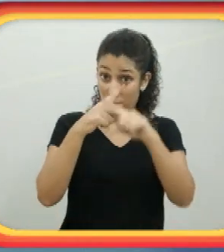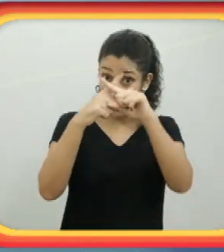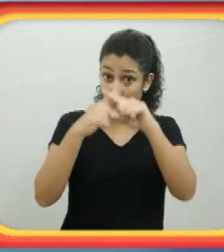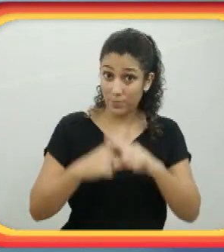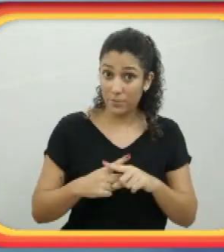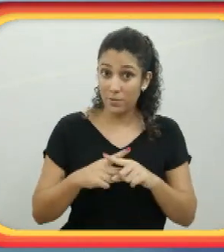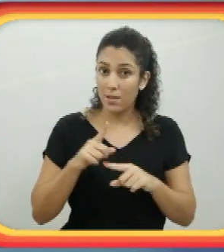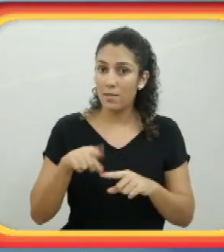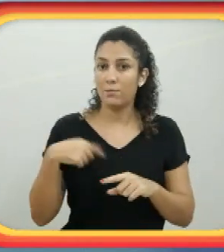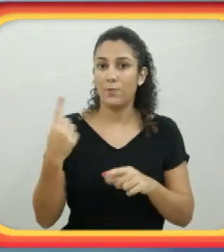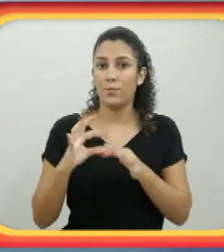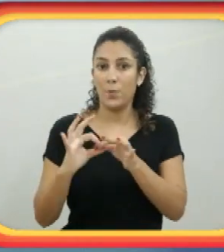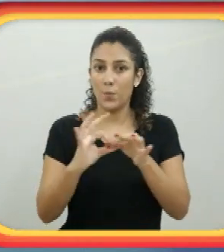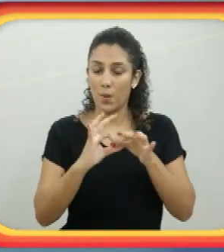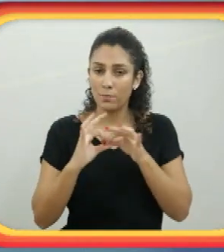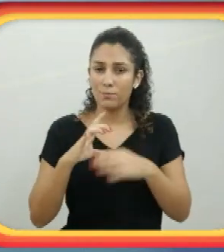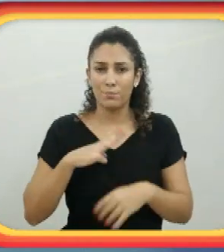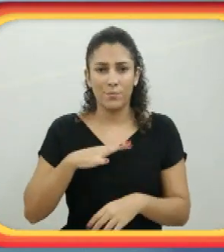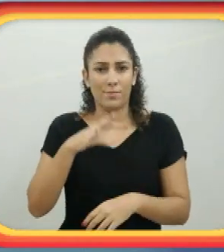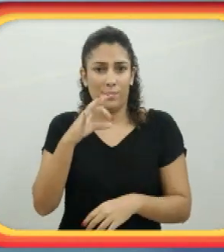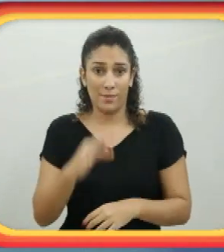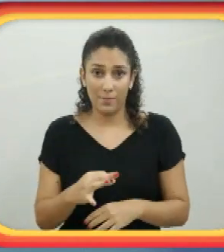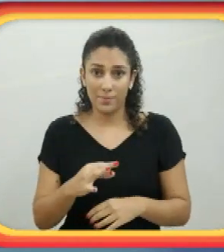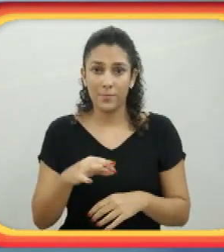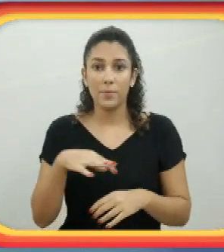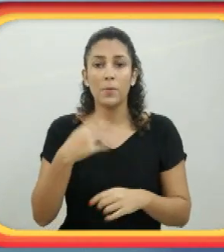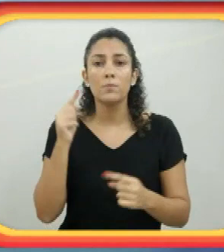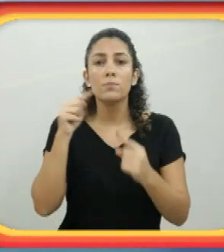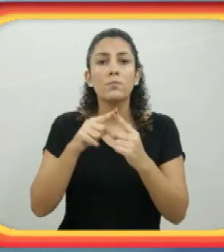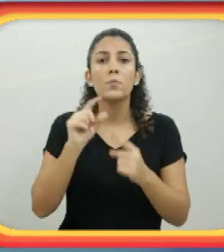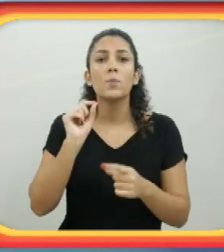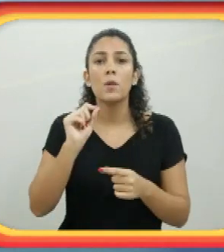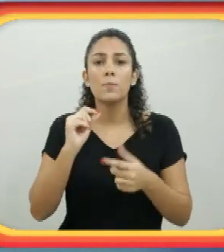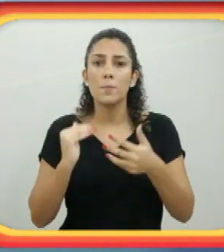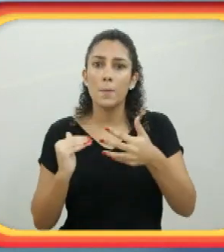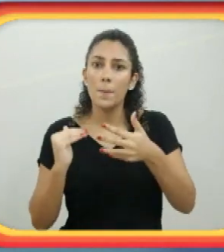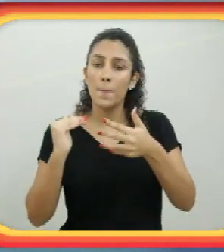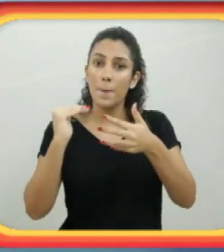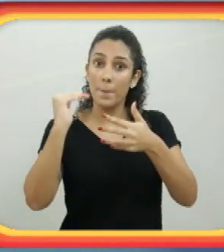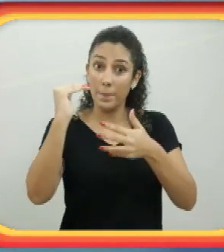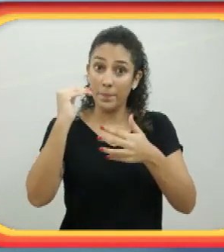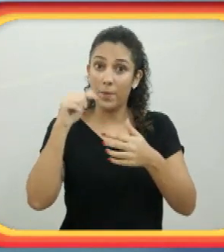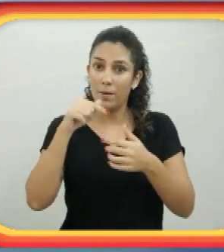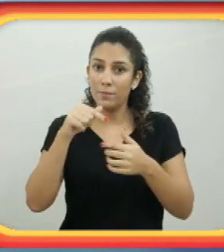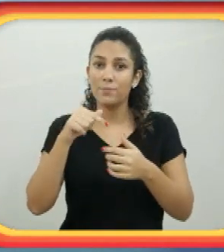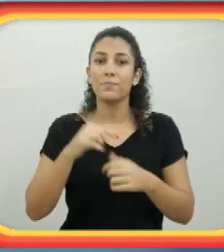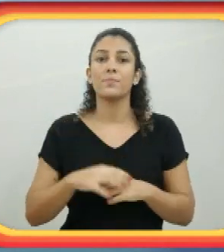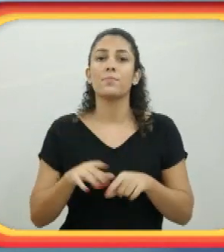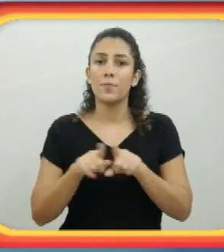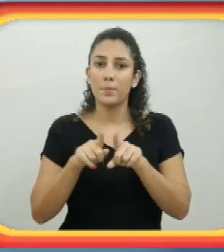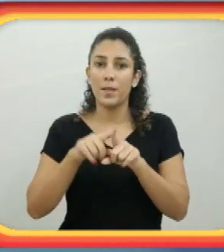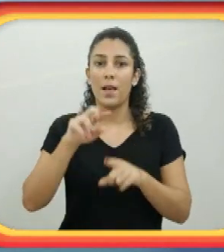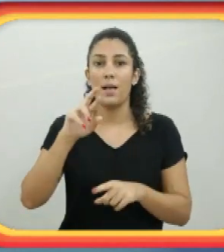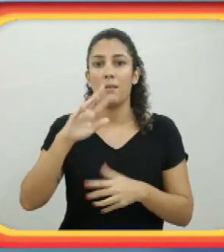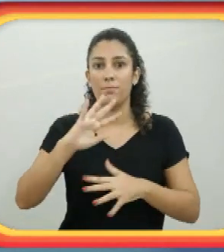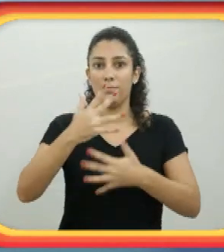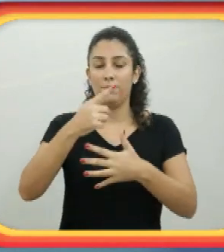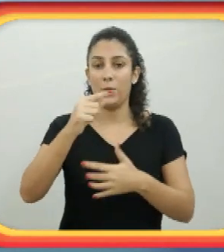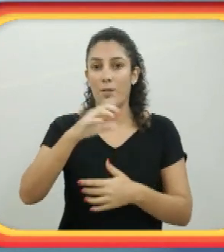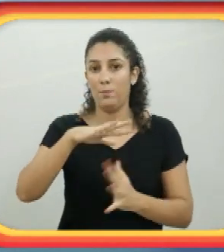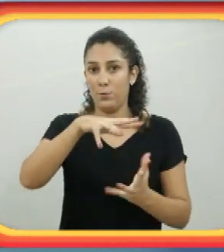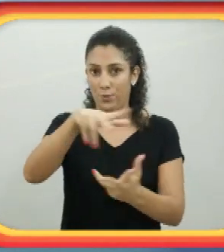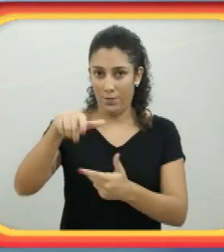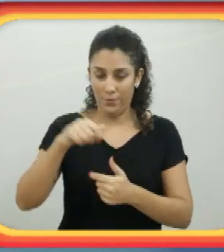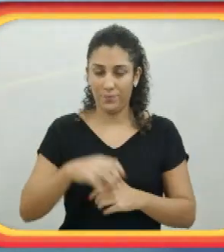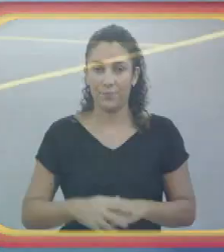mesmos. Então essa competitividade, a nossa união, com certeza é o que nos mantém aí no